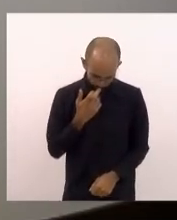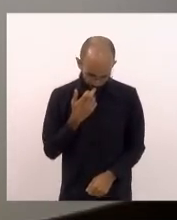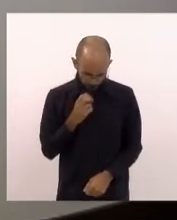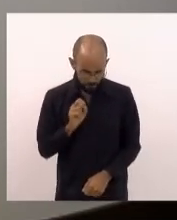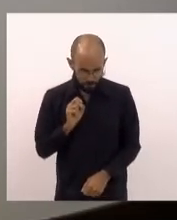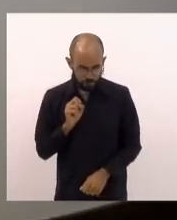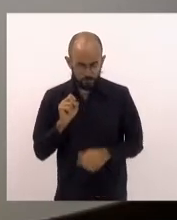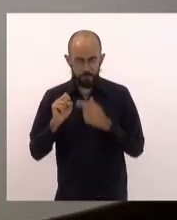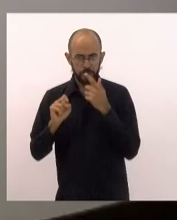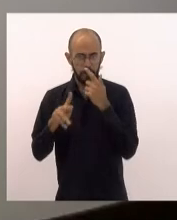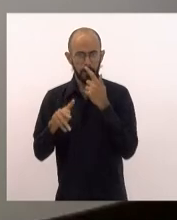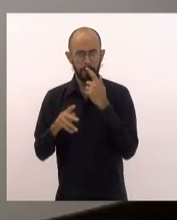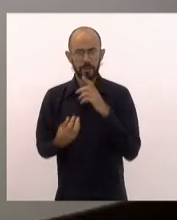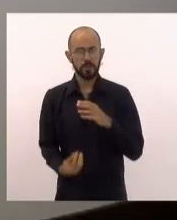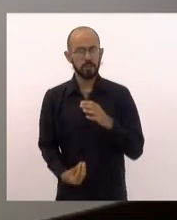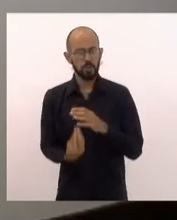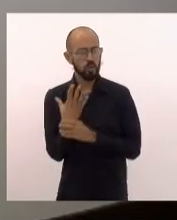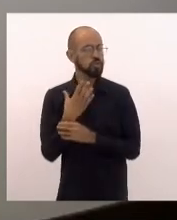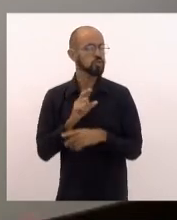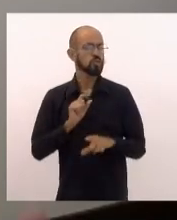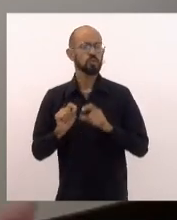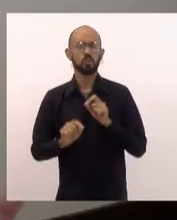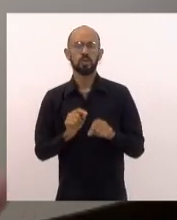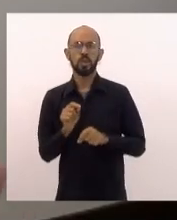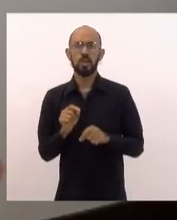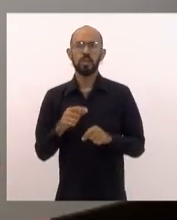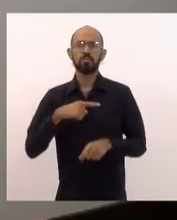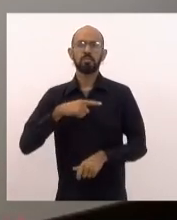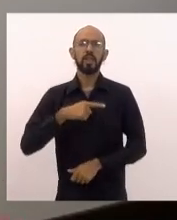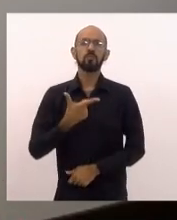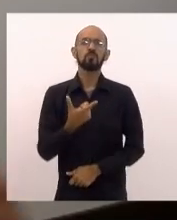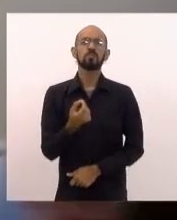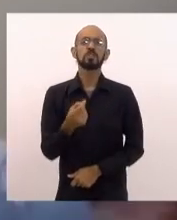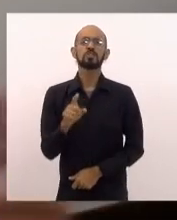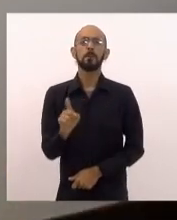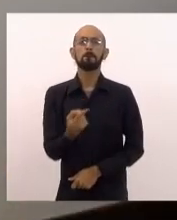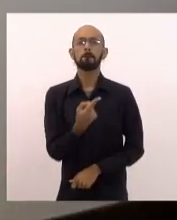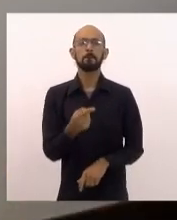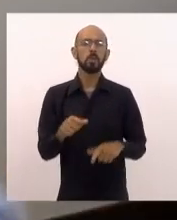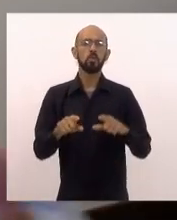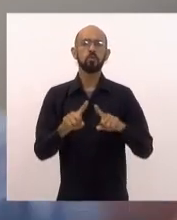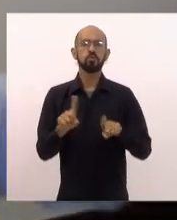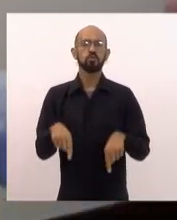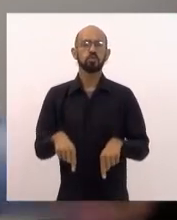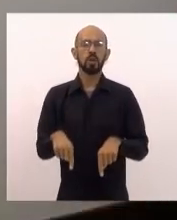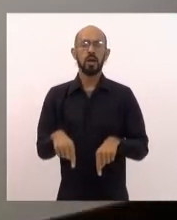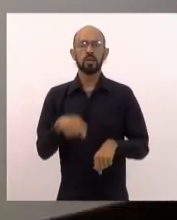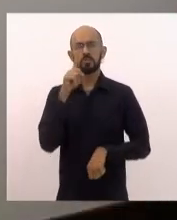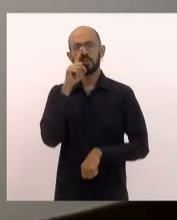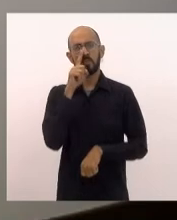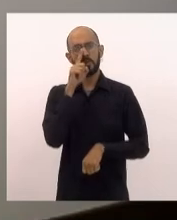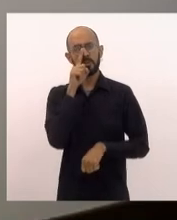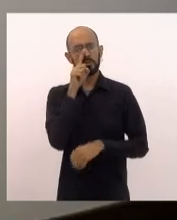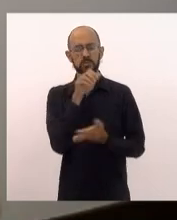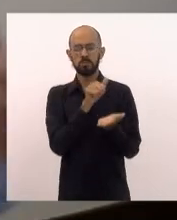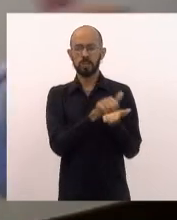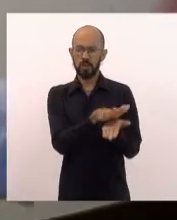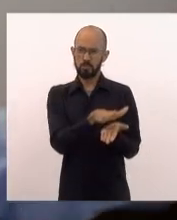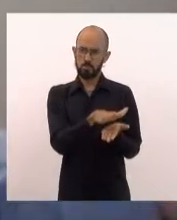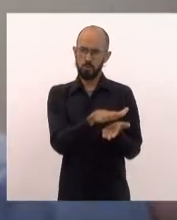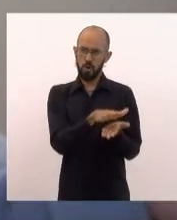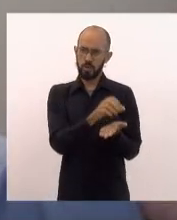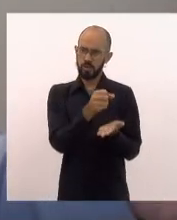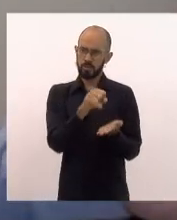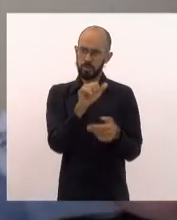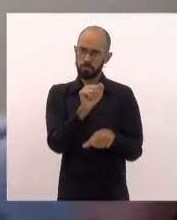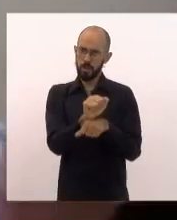grande celeuma, que estão em jogo, Tiaju. 20 mil empregos no Rio de Janeiro, diretos e indiretos, em função do funcionamento do Galeão, que não é só